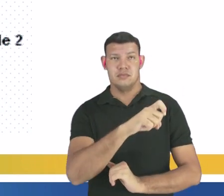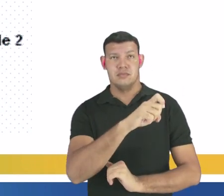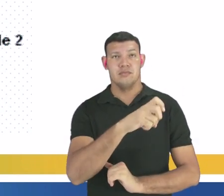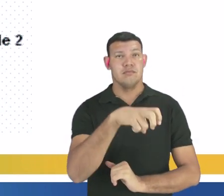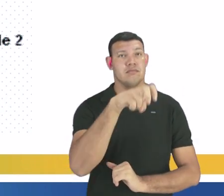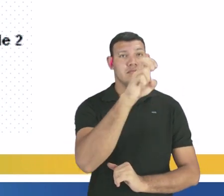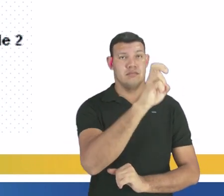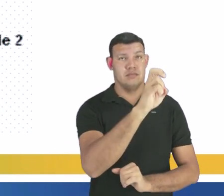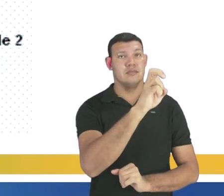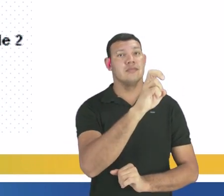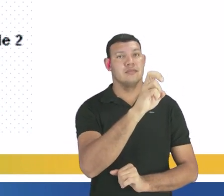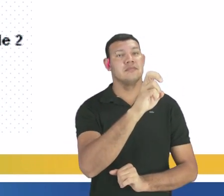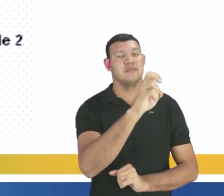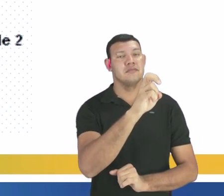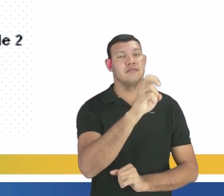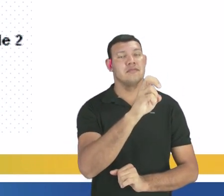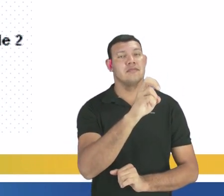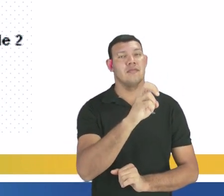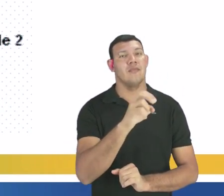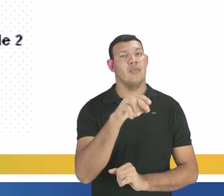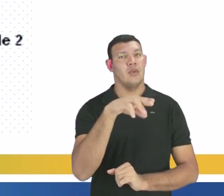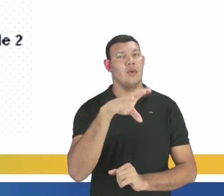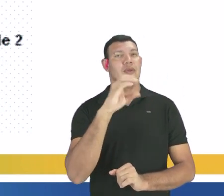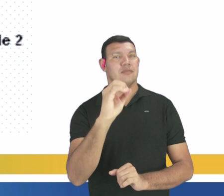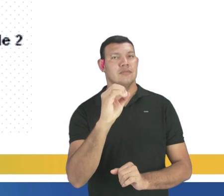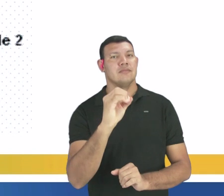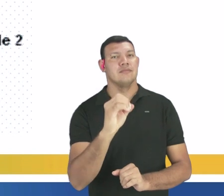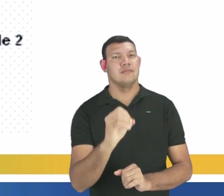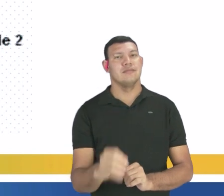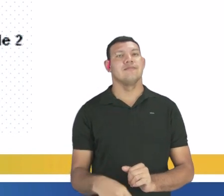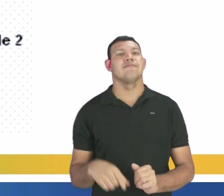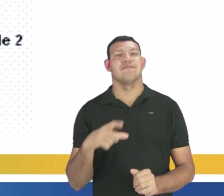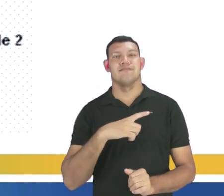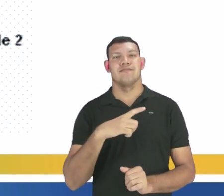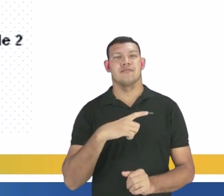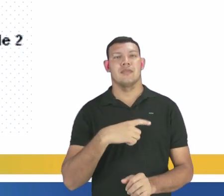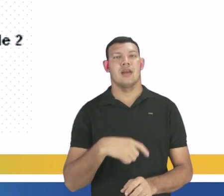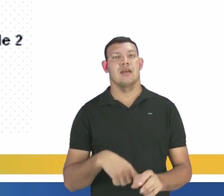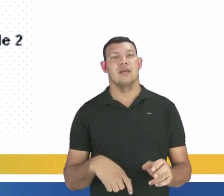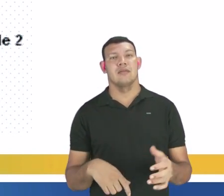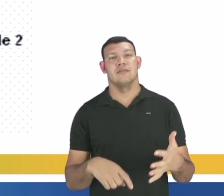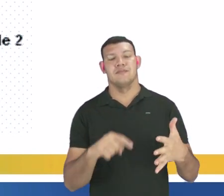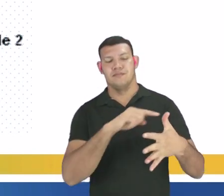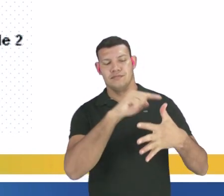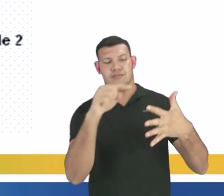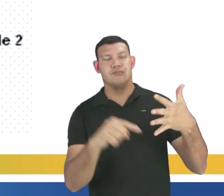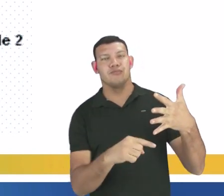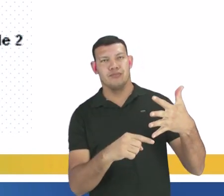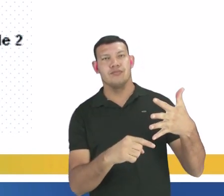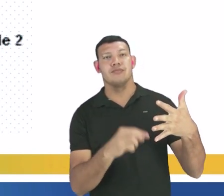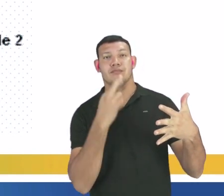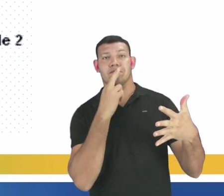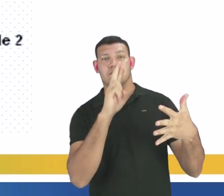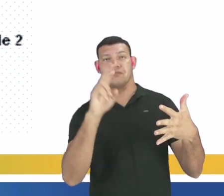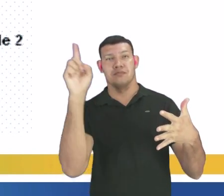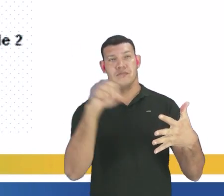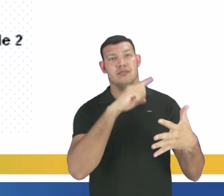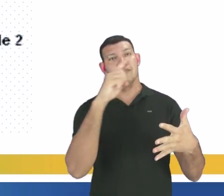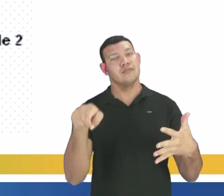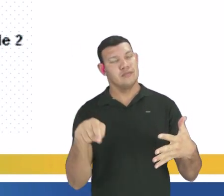a 0. Com isso, a gente teremos 5 raízes nulas ou uma raiz nula